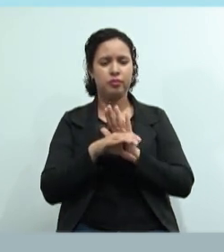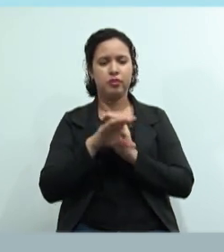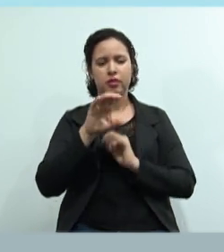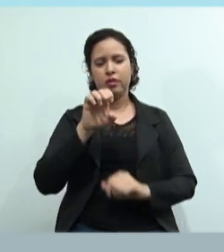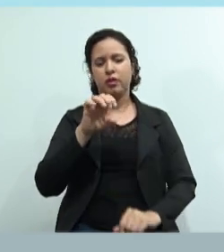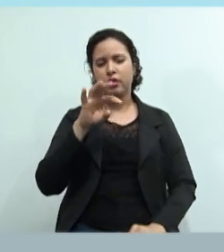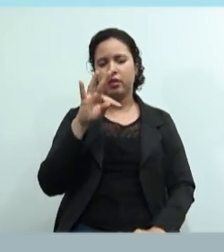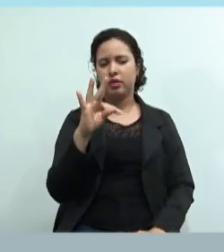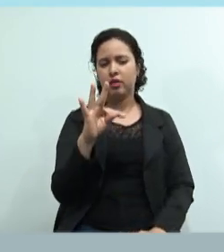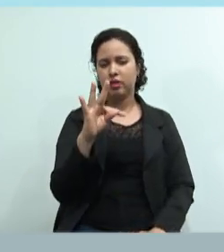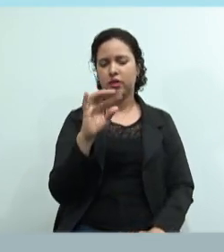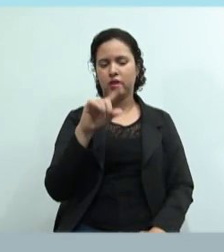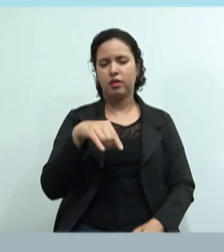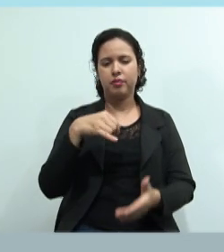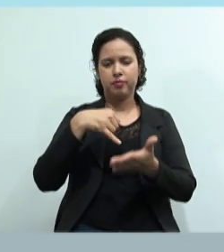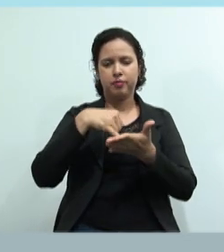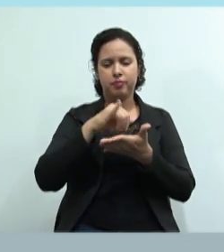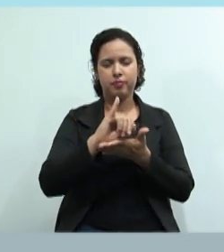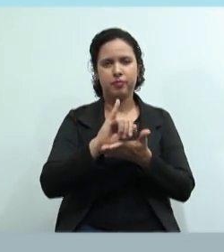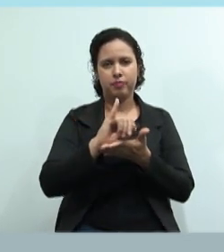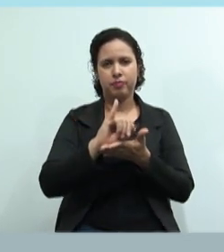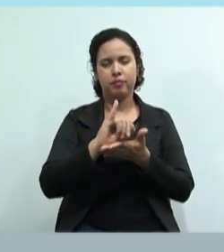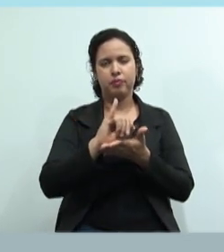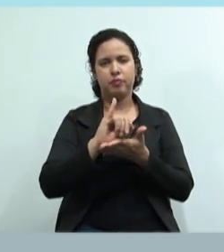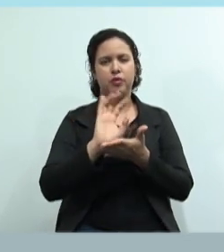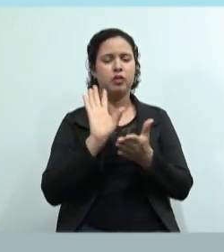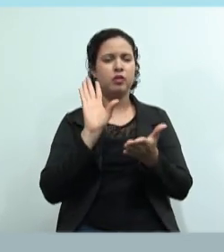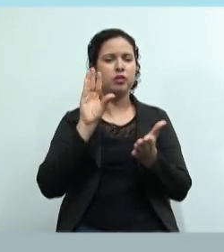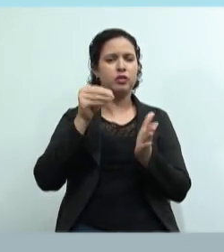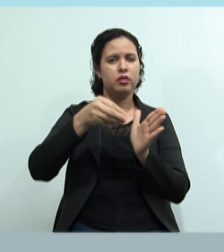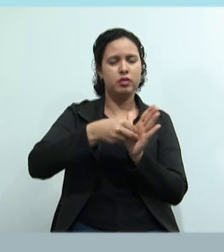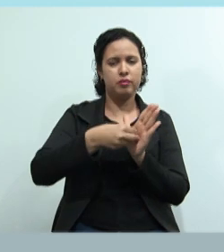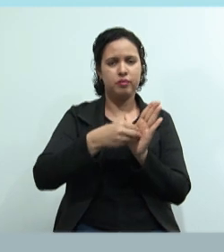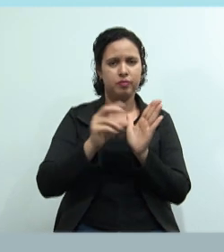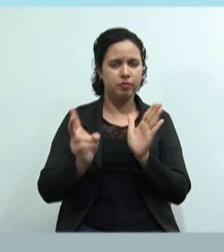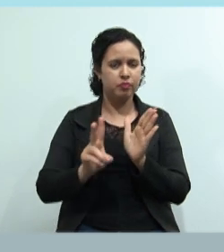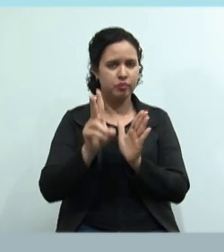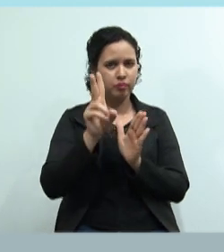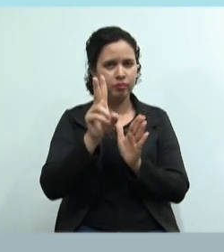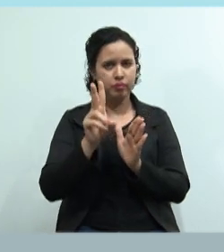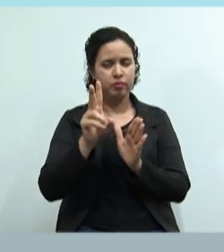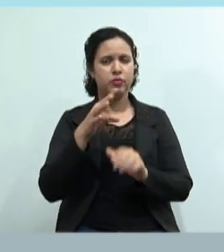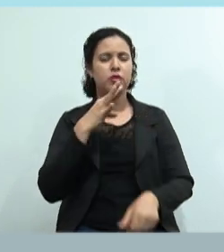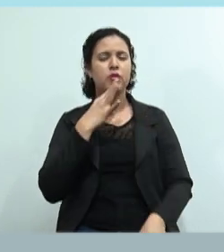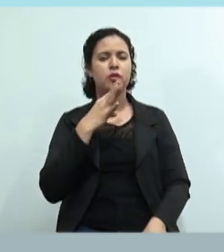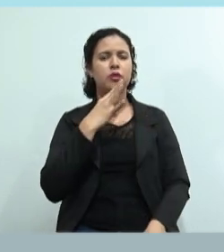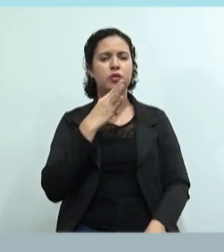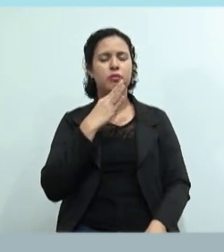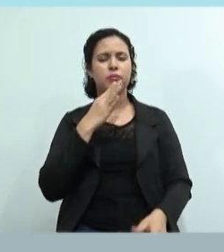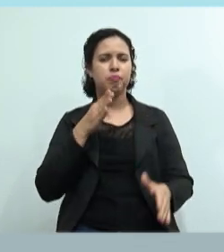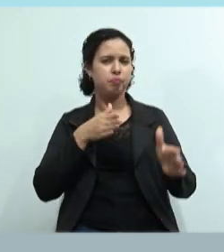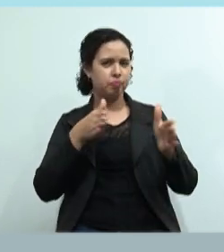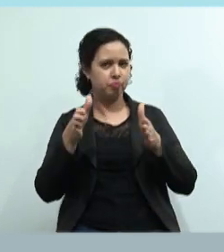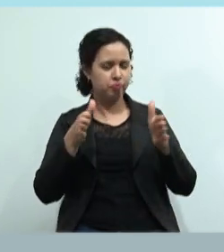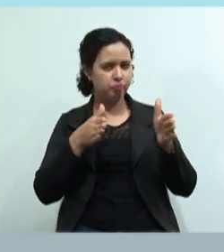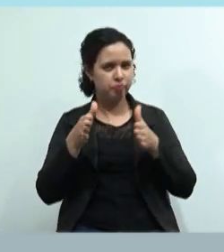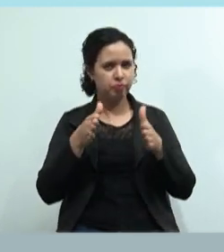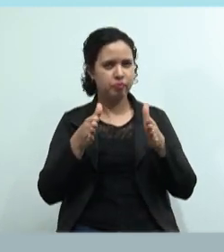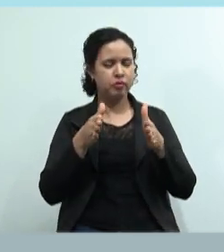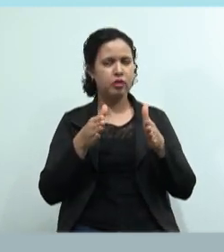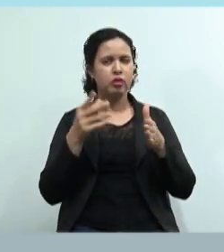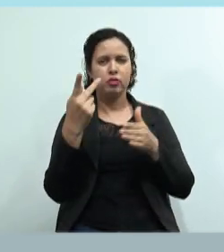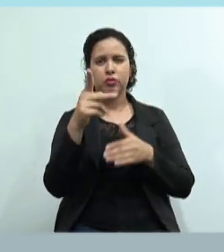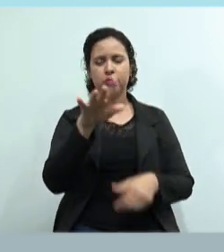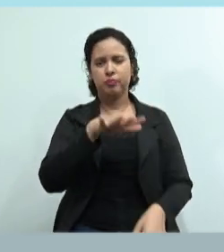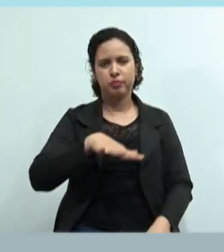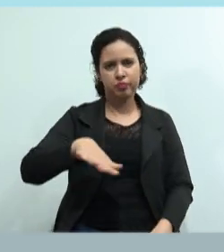Os encargos tributários incidentes sobre o preço. Você deve conhecer o percentual aproximado de tributos do seu ramo